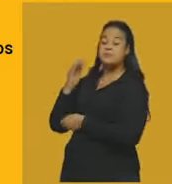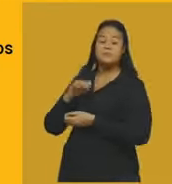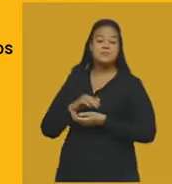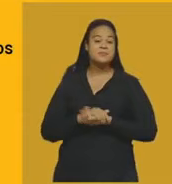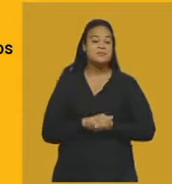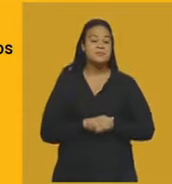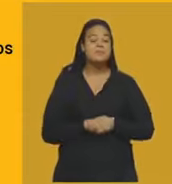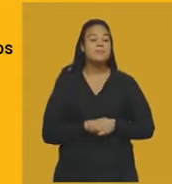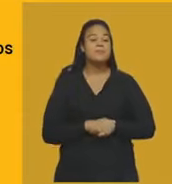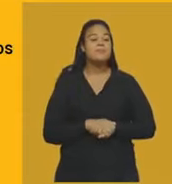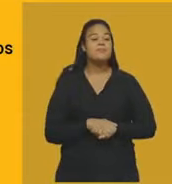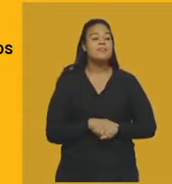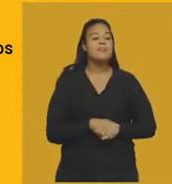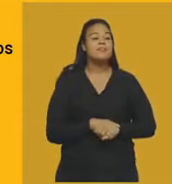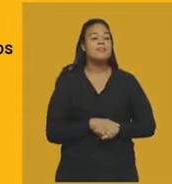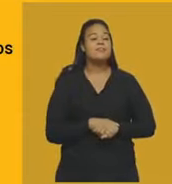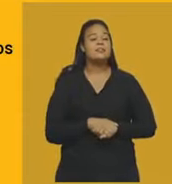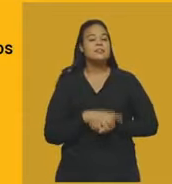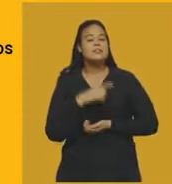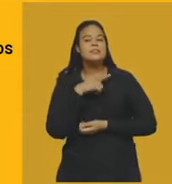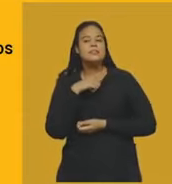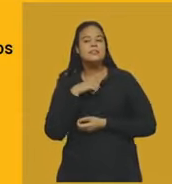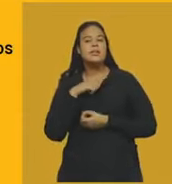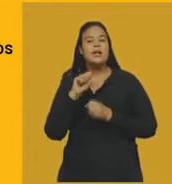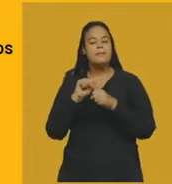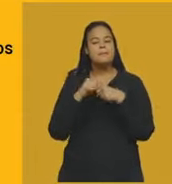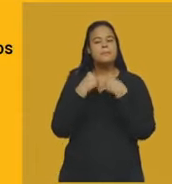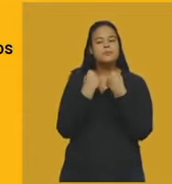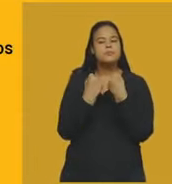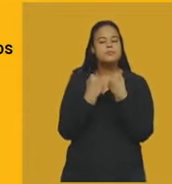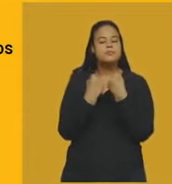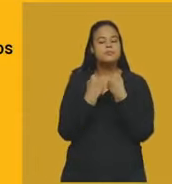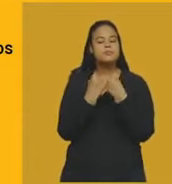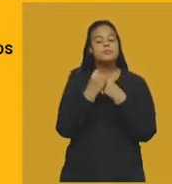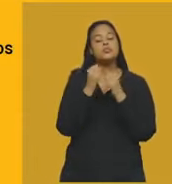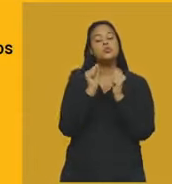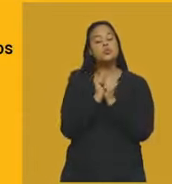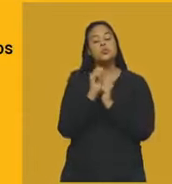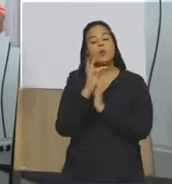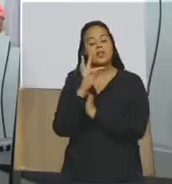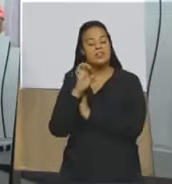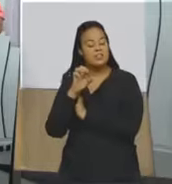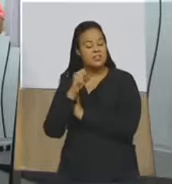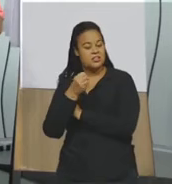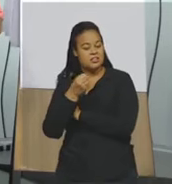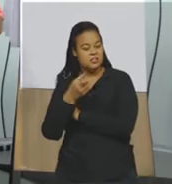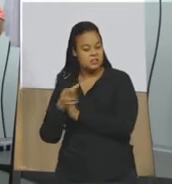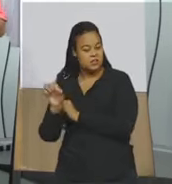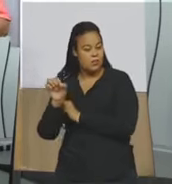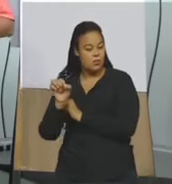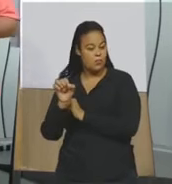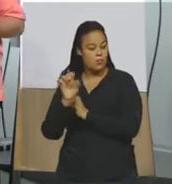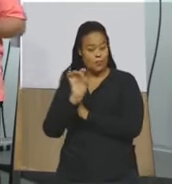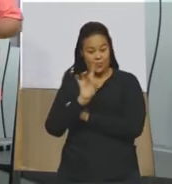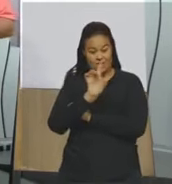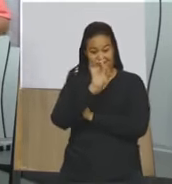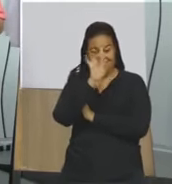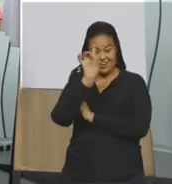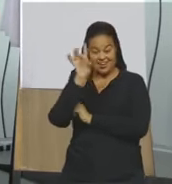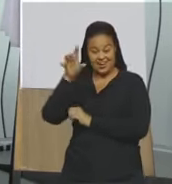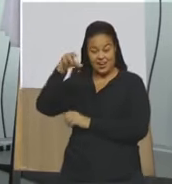aqui a potência e a tensão de cada lâmpada, quando ela está em